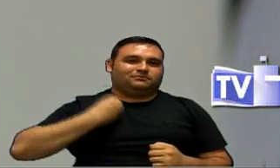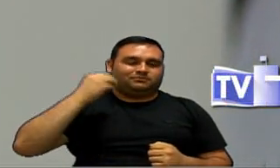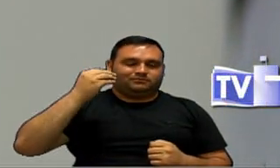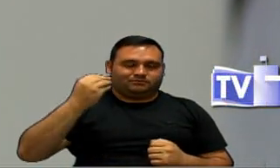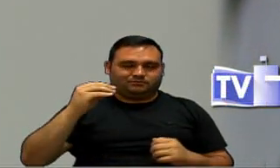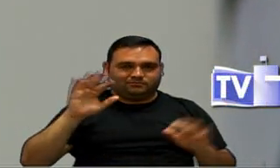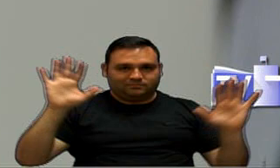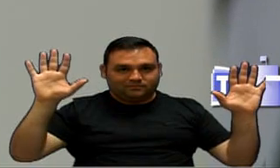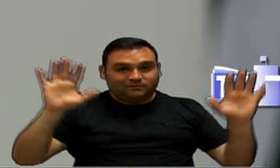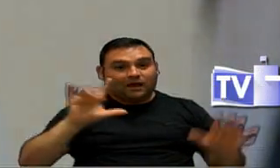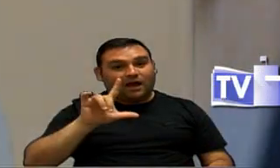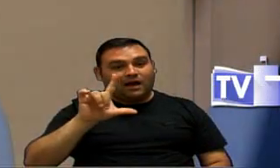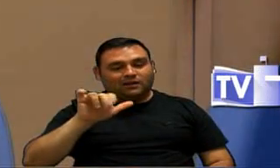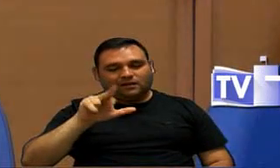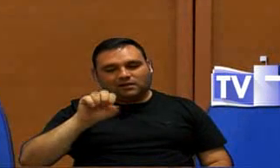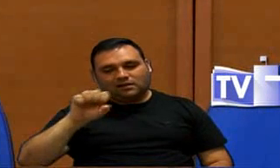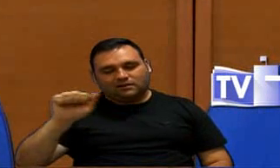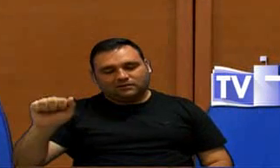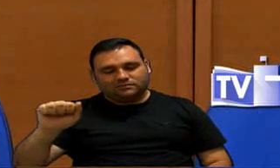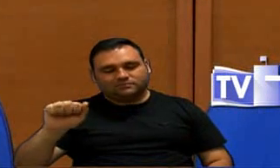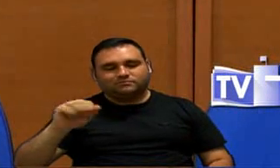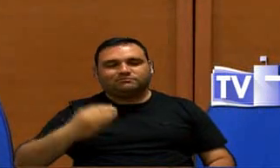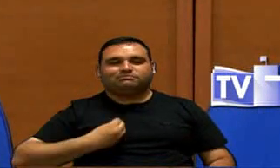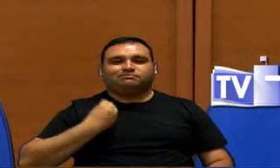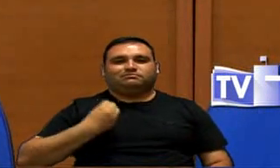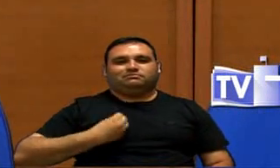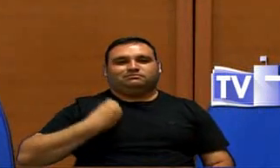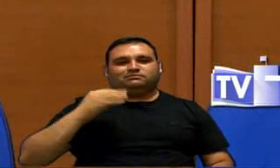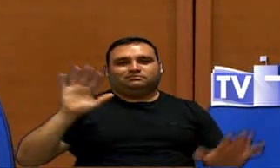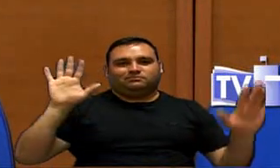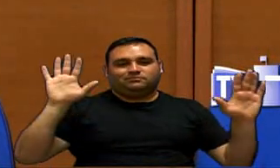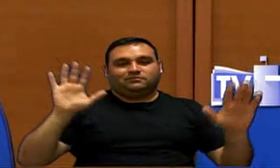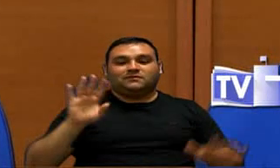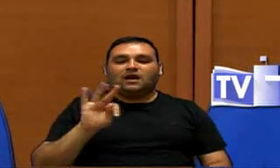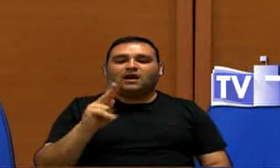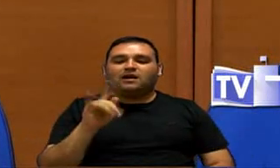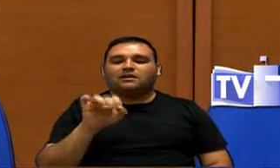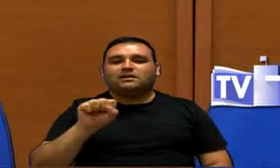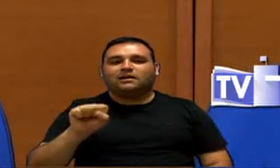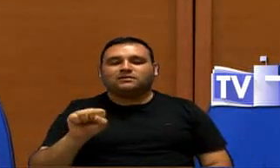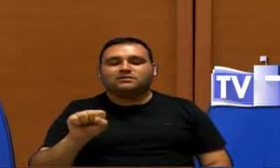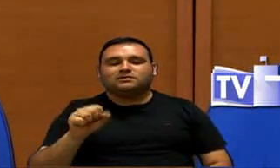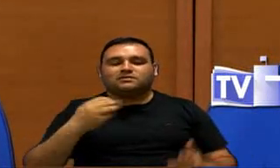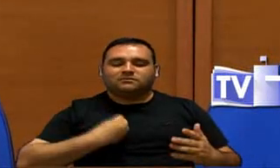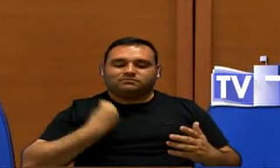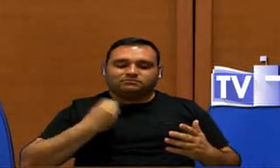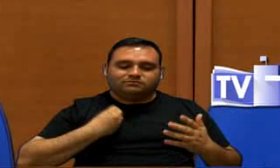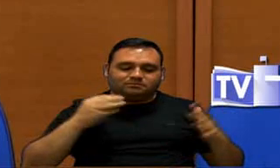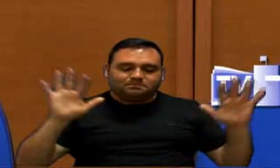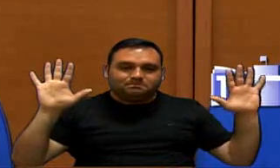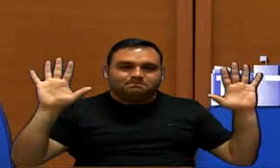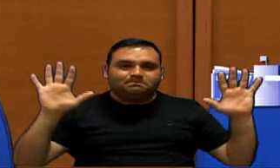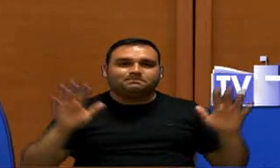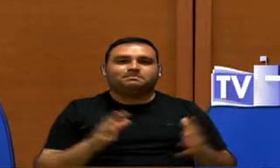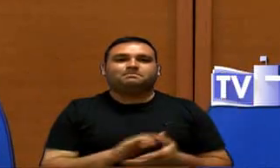Presente. Larissa. Presente. Thaís Fernanda.